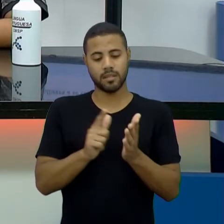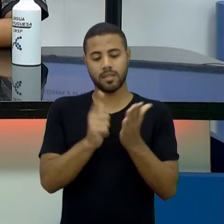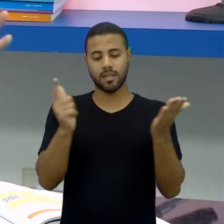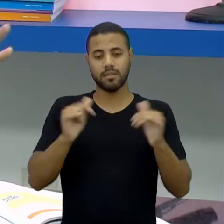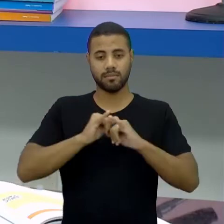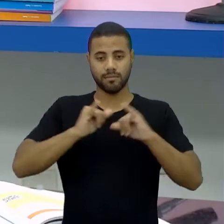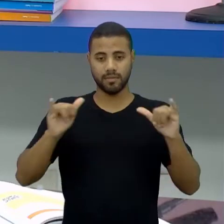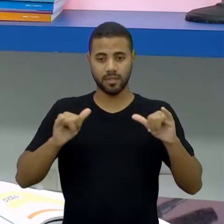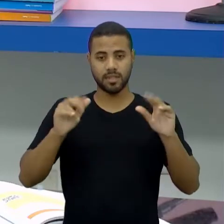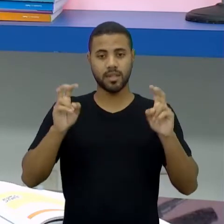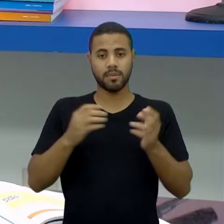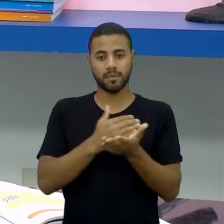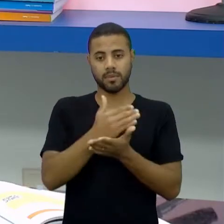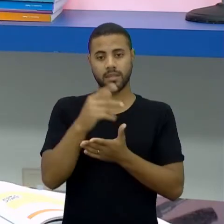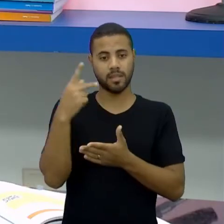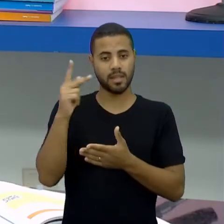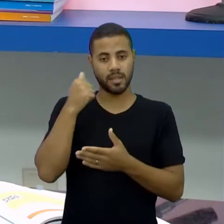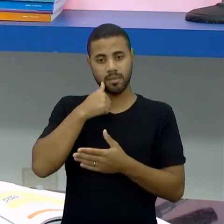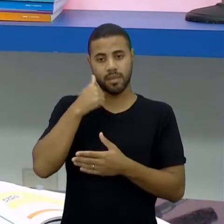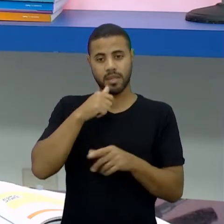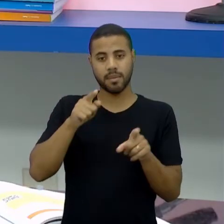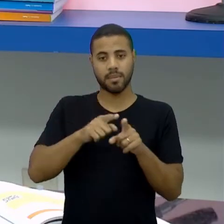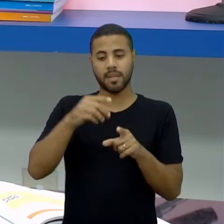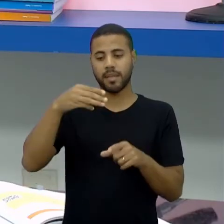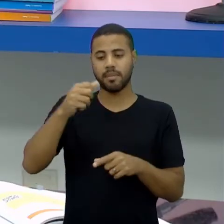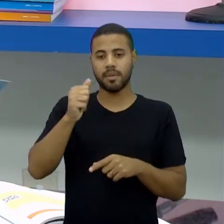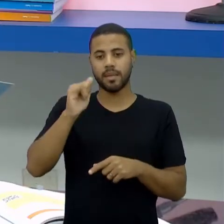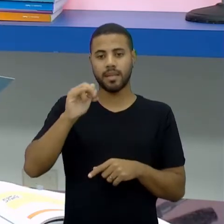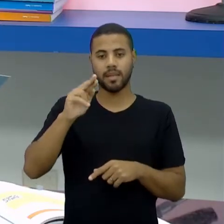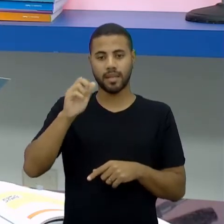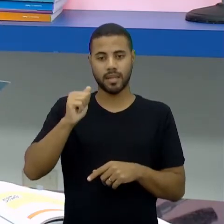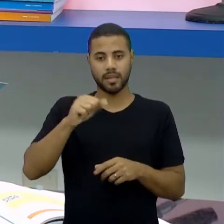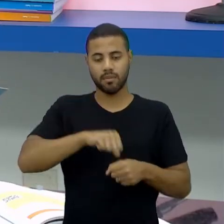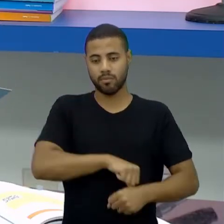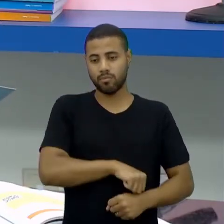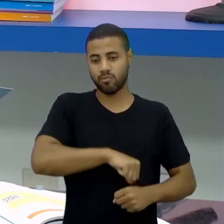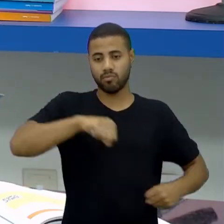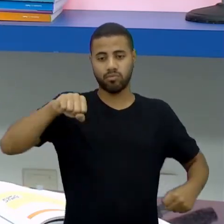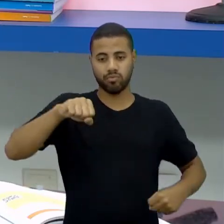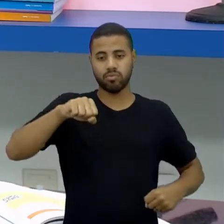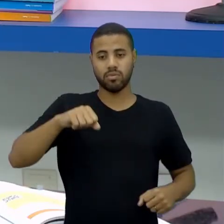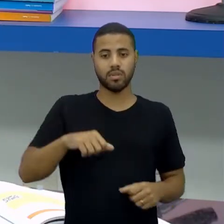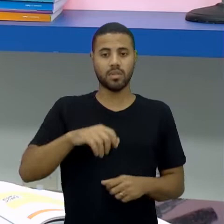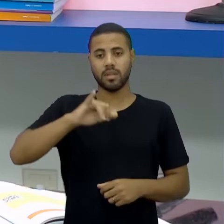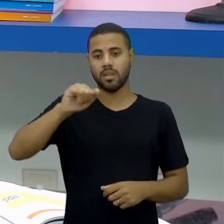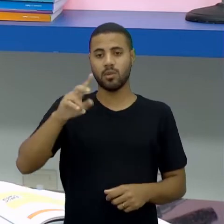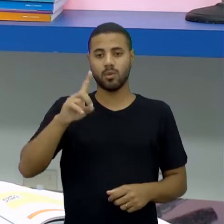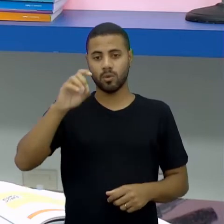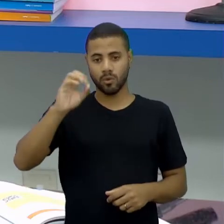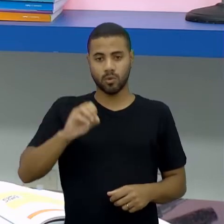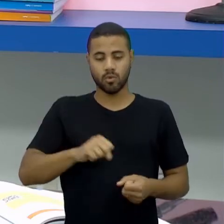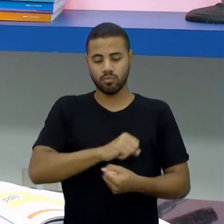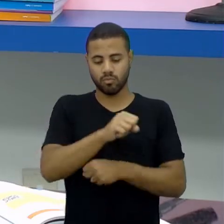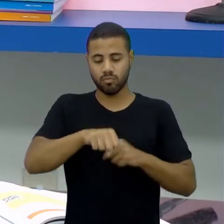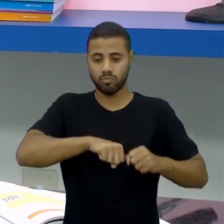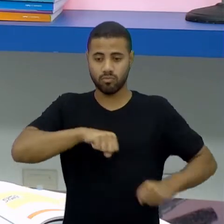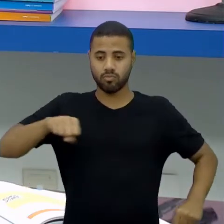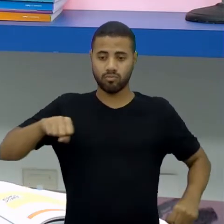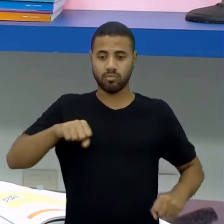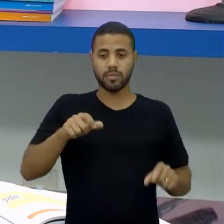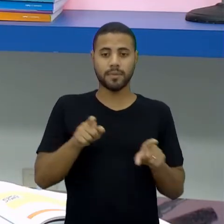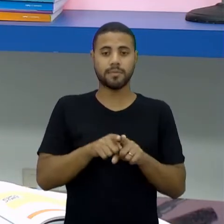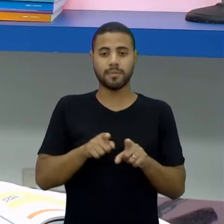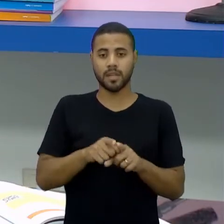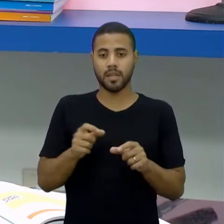dela, justamente. Falamos da Maíra Aguiar, do judô, Sim. né? Fantástico, a modalidade